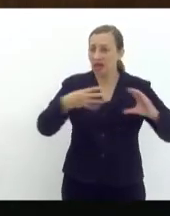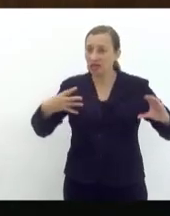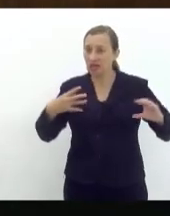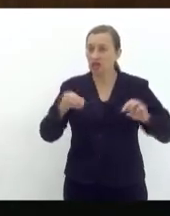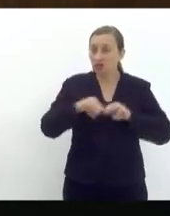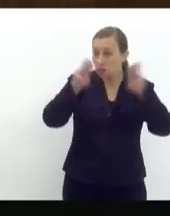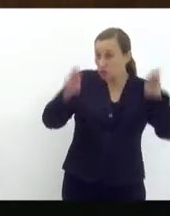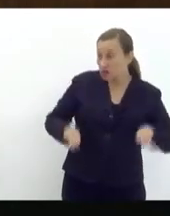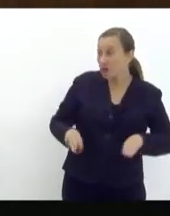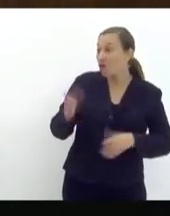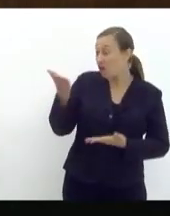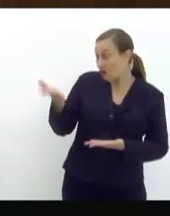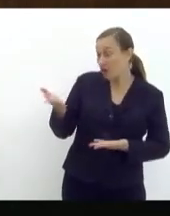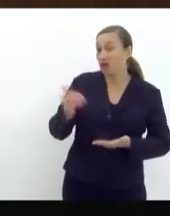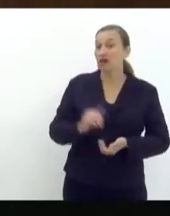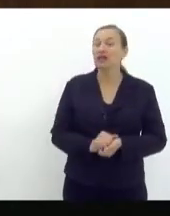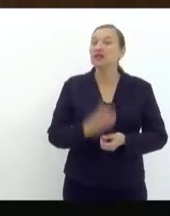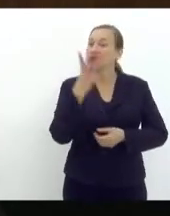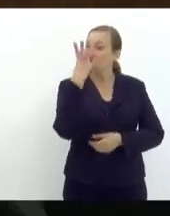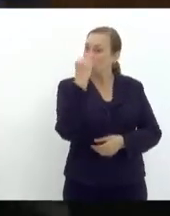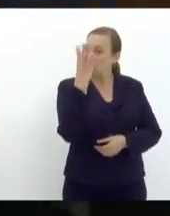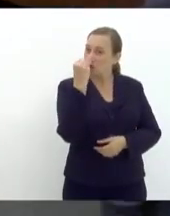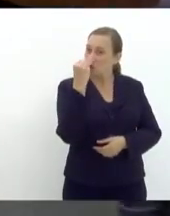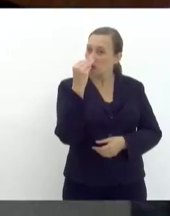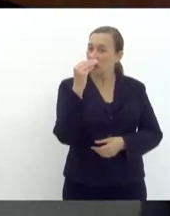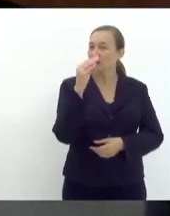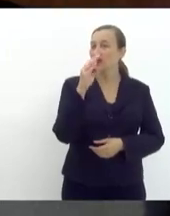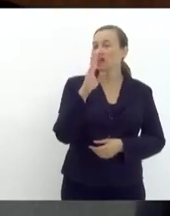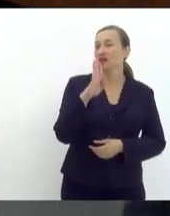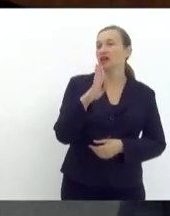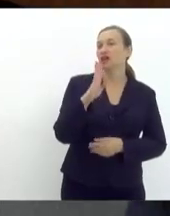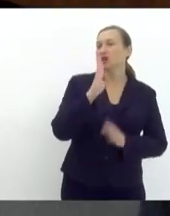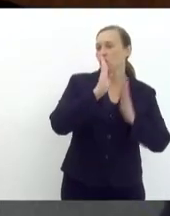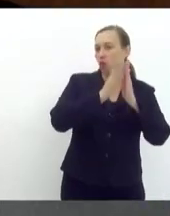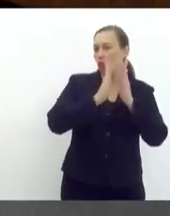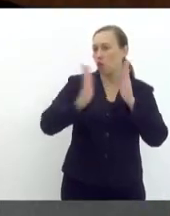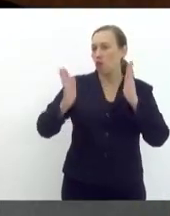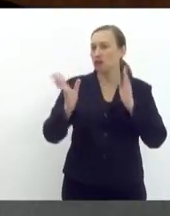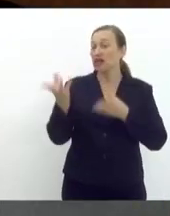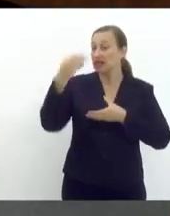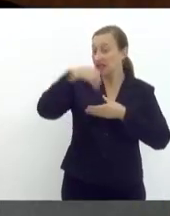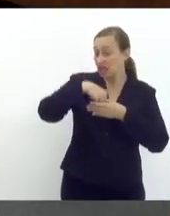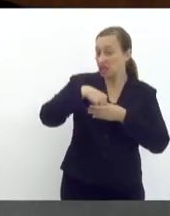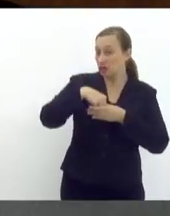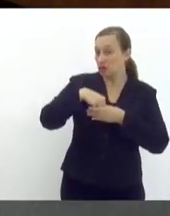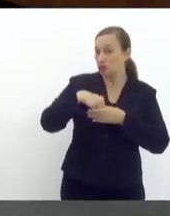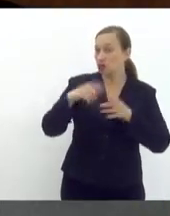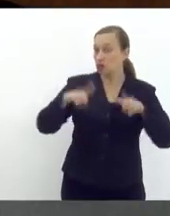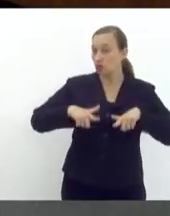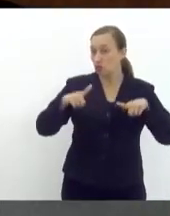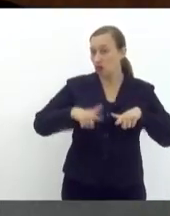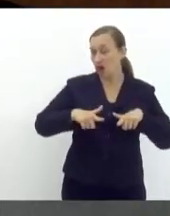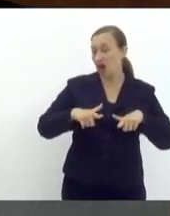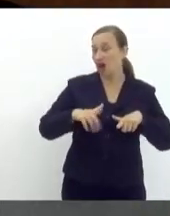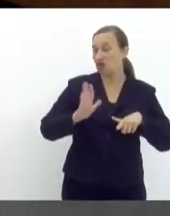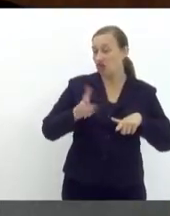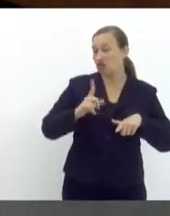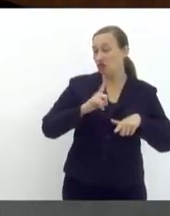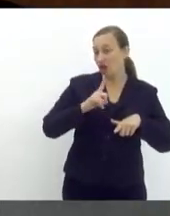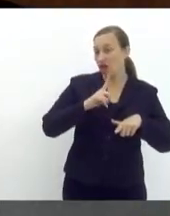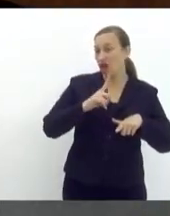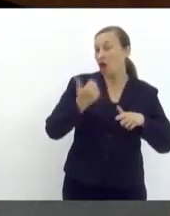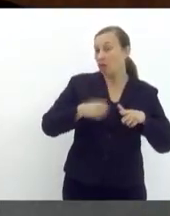essa então se essa fototeca Estiver dentro mesmo espaço já existe que precisa